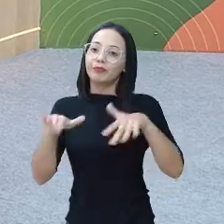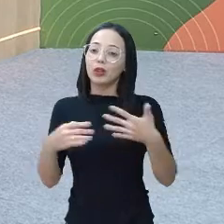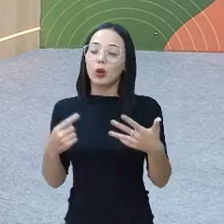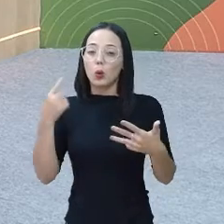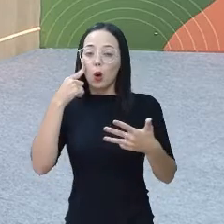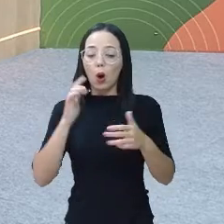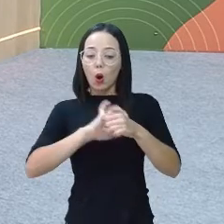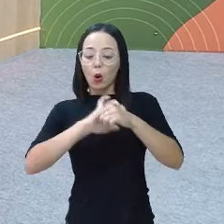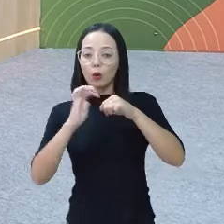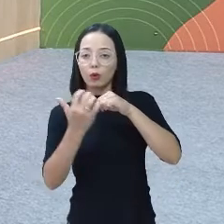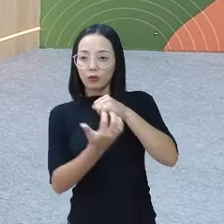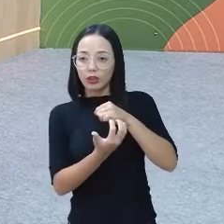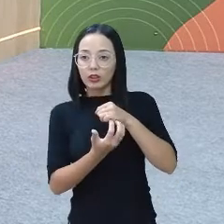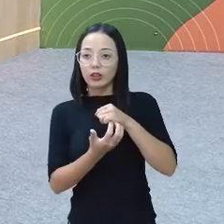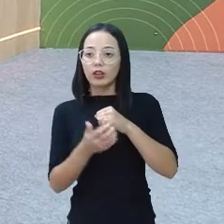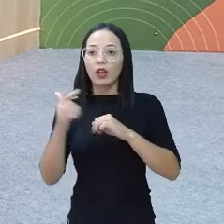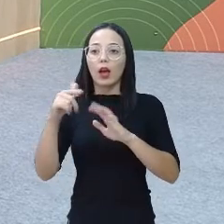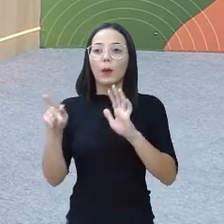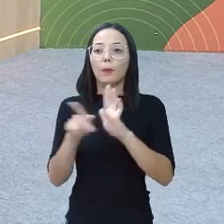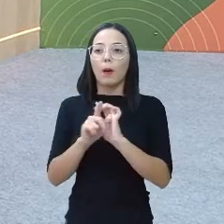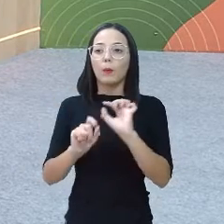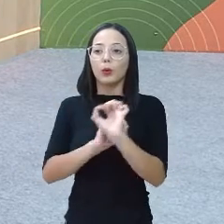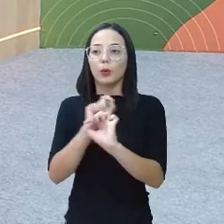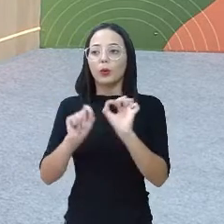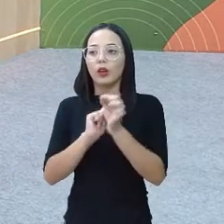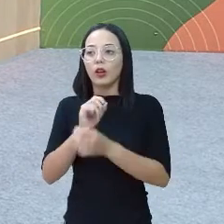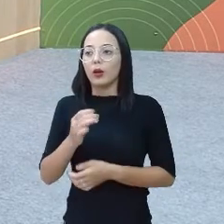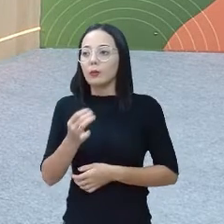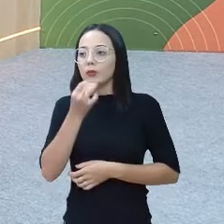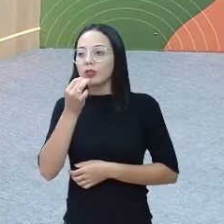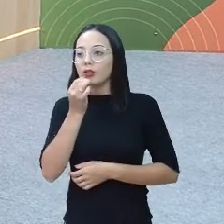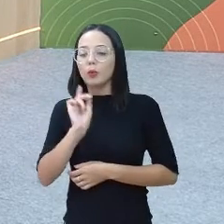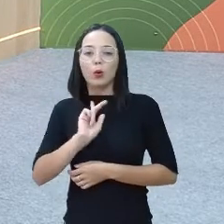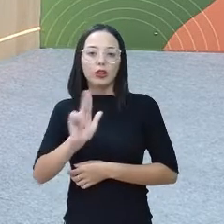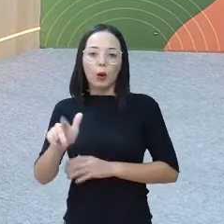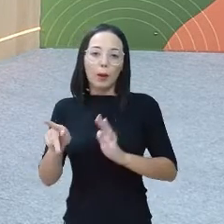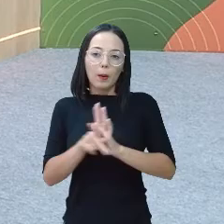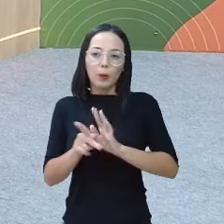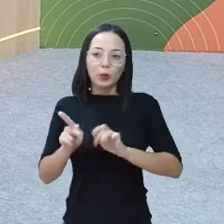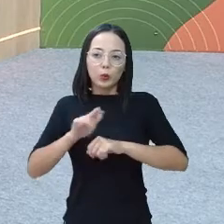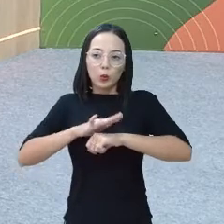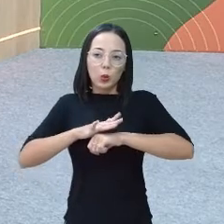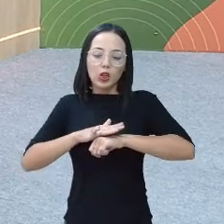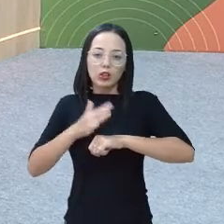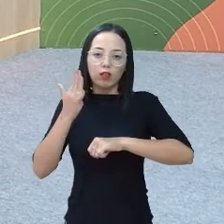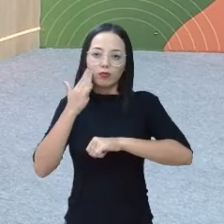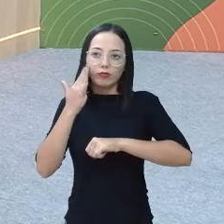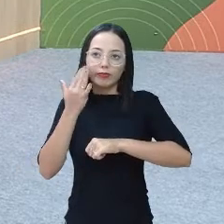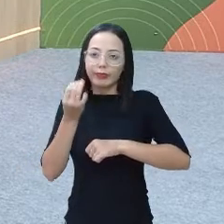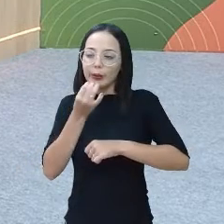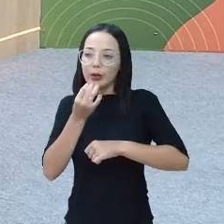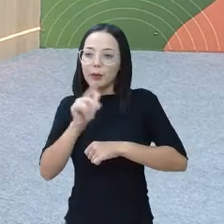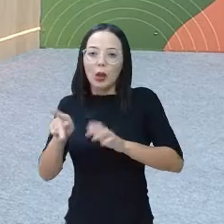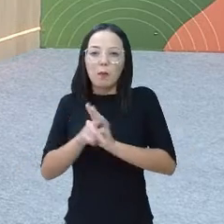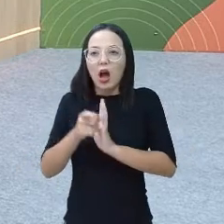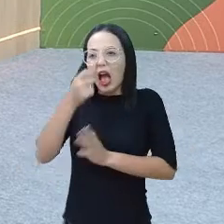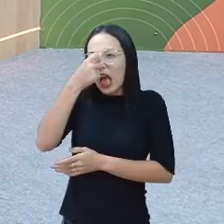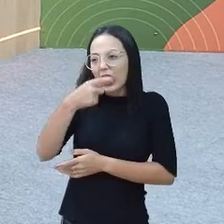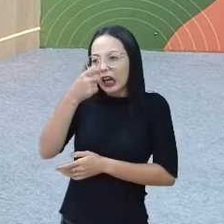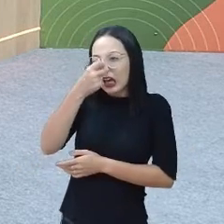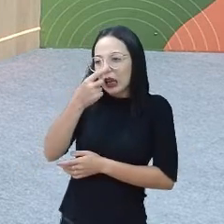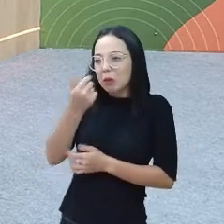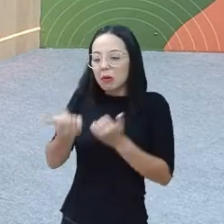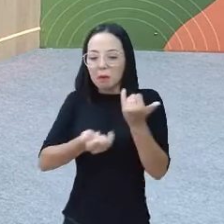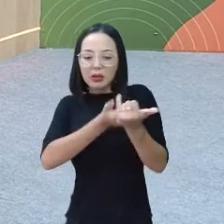a Covid, ela não é uma doença, não é uma gripezinha, não é